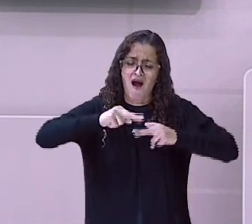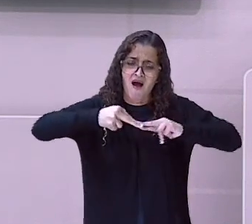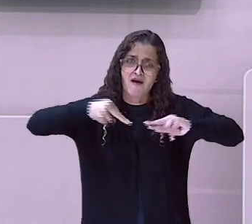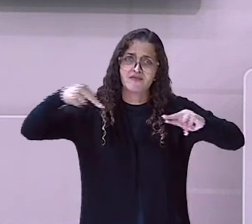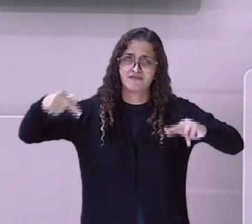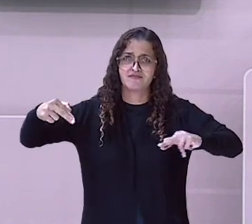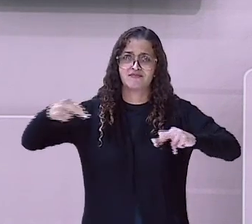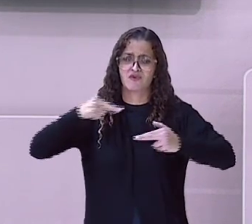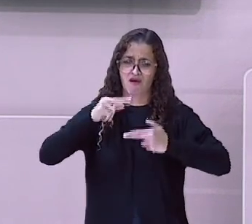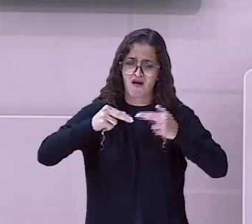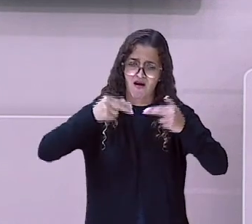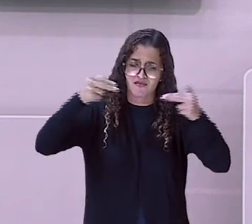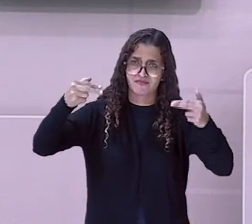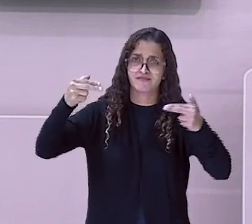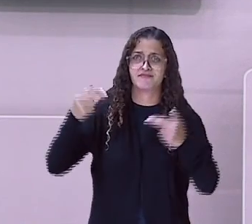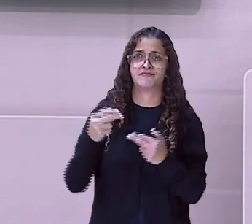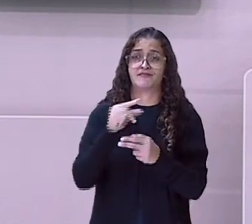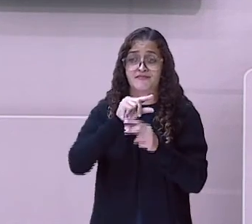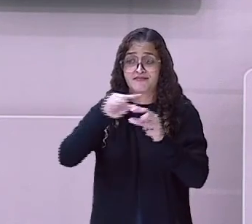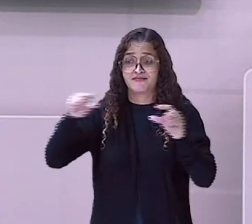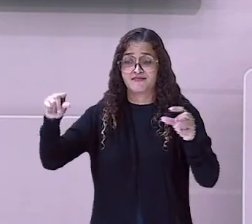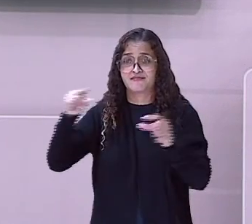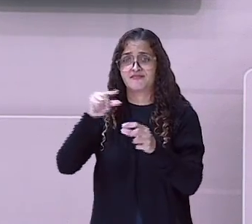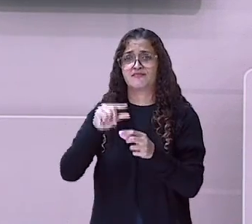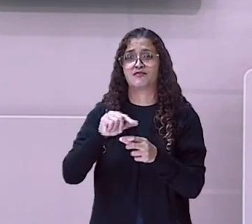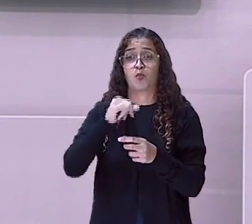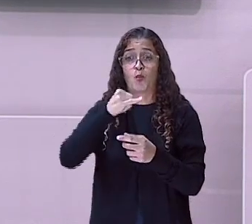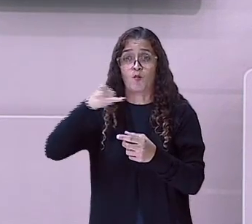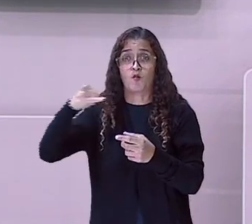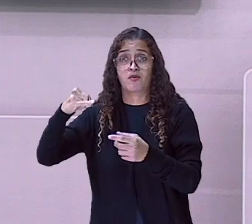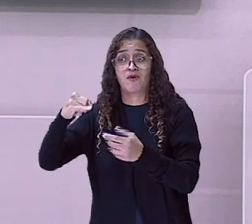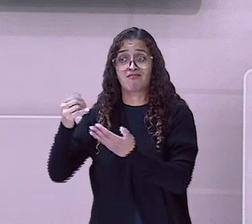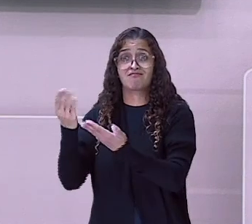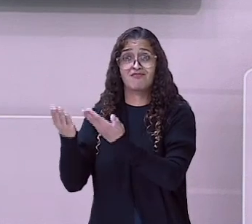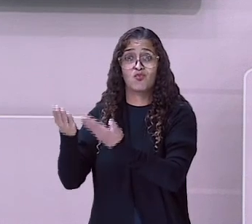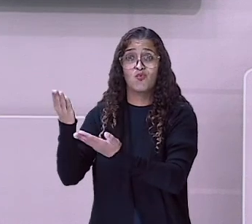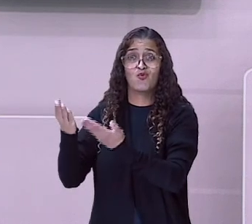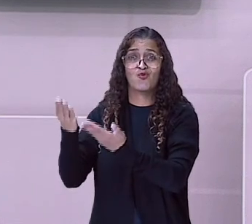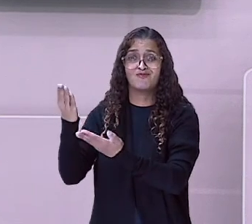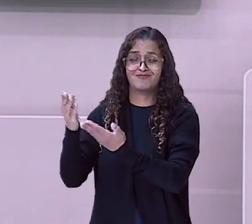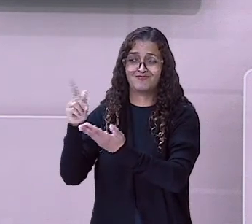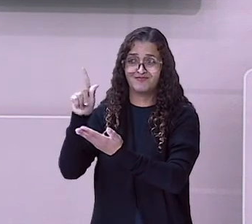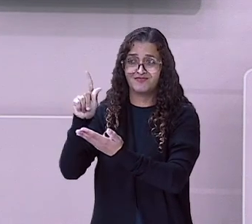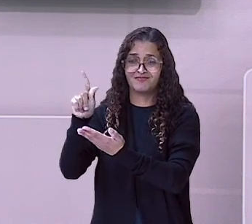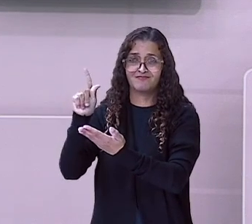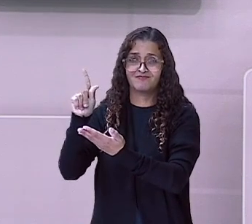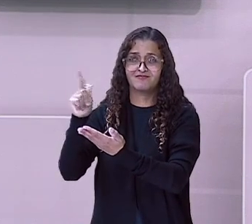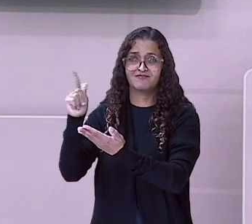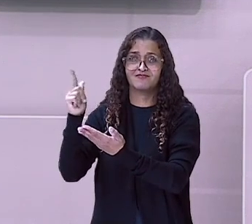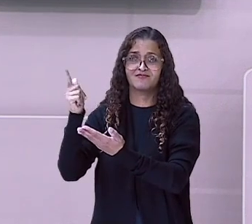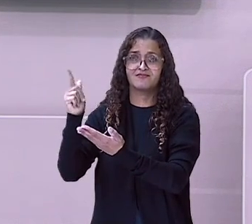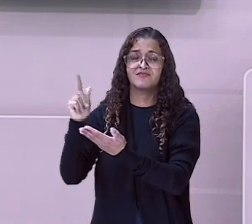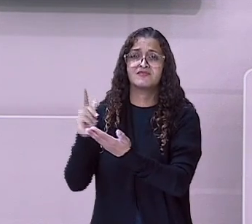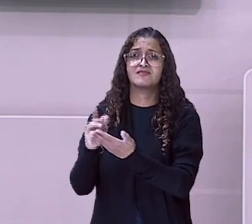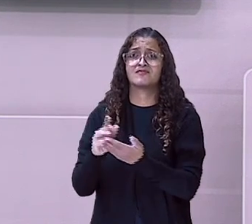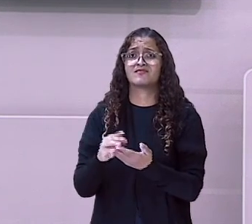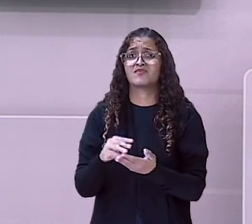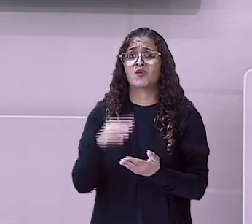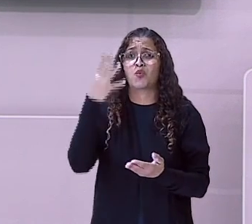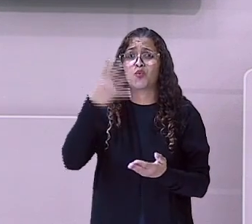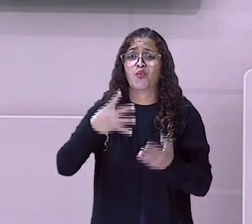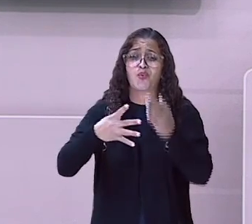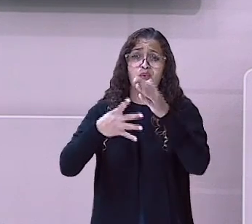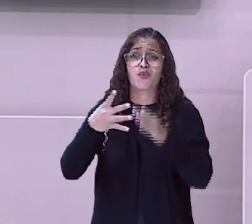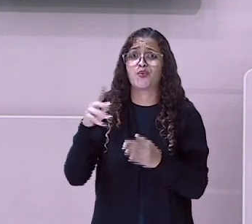Macarrão, você vai escrever na próxima linha. Quantas gramas? Você vai colocar aqui. Mas eu não tenho 4 alimentos